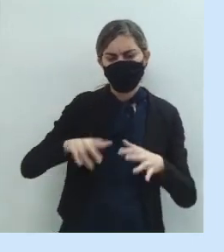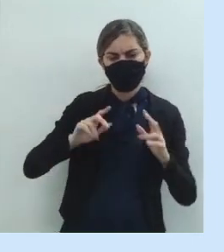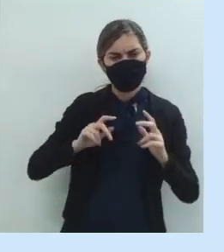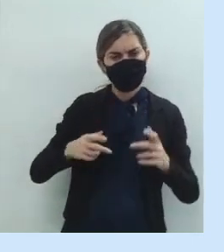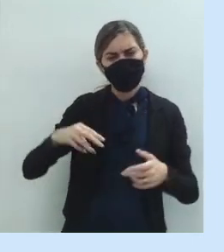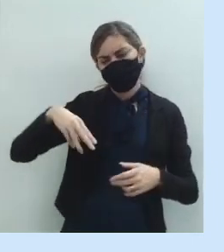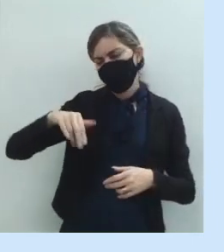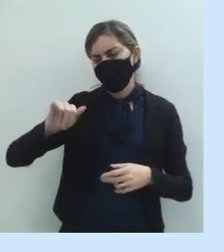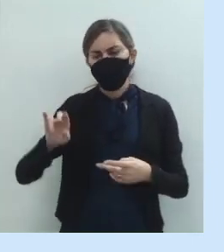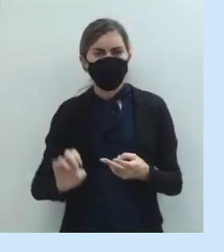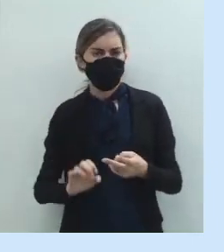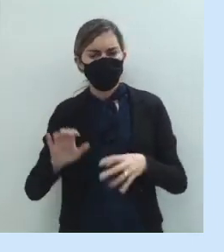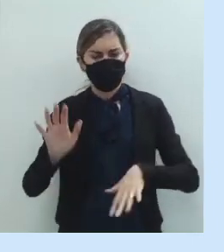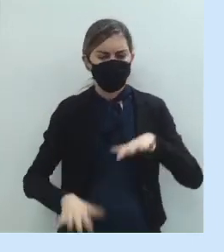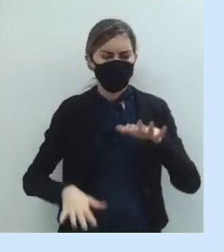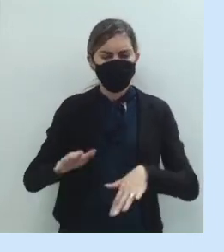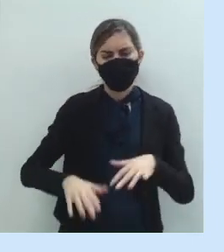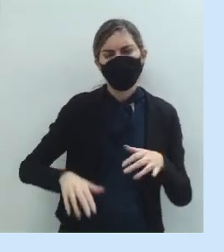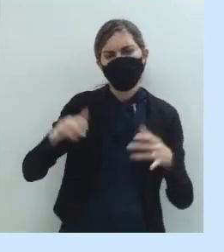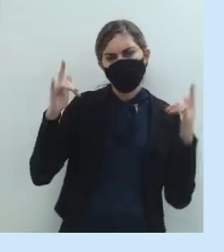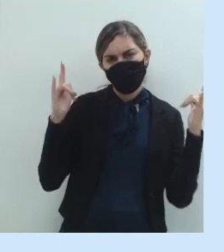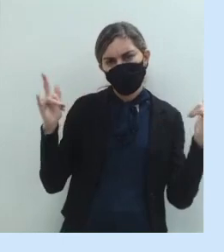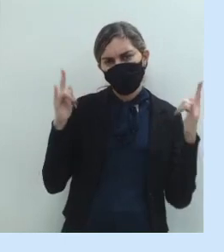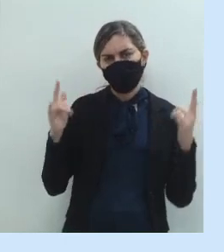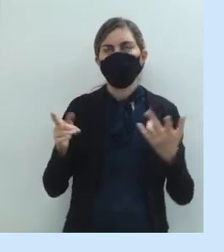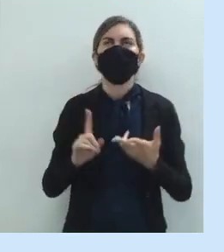mangue, bandas de rock,